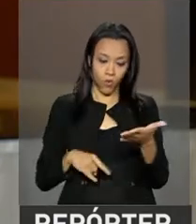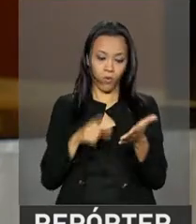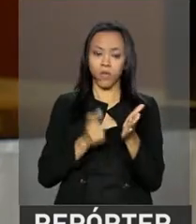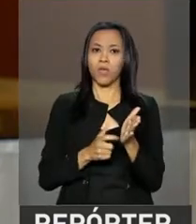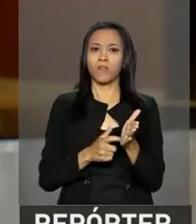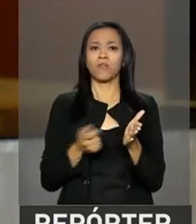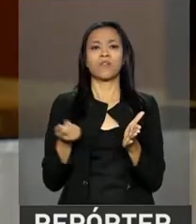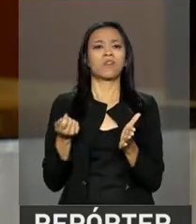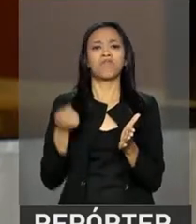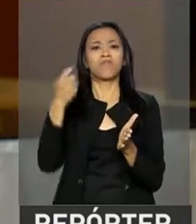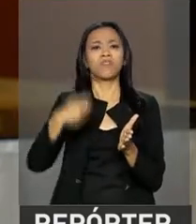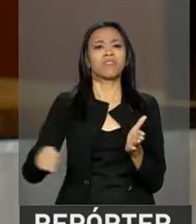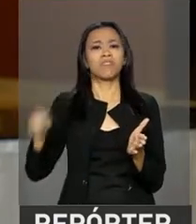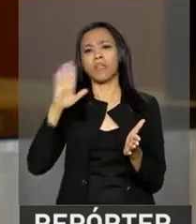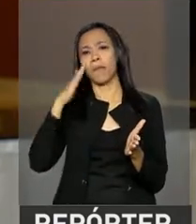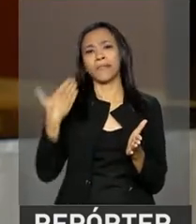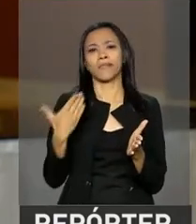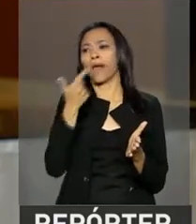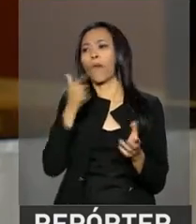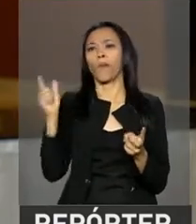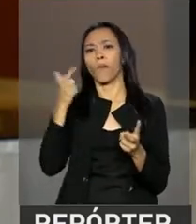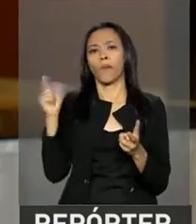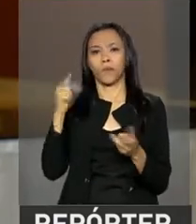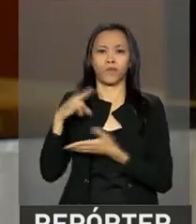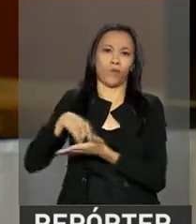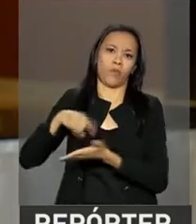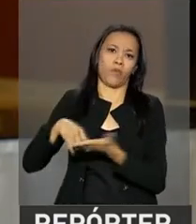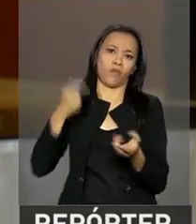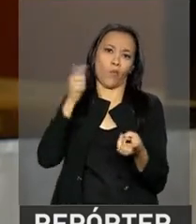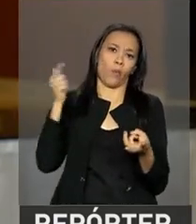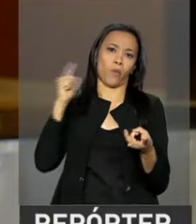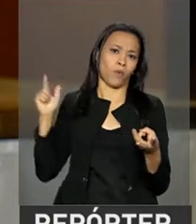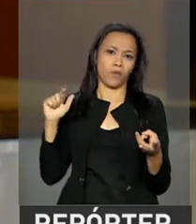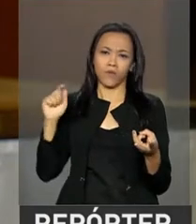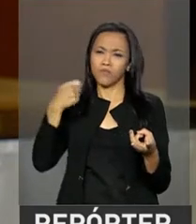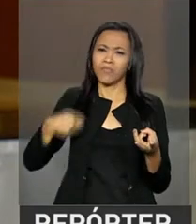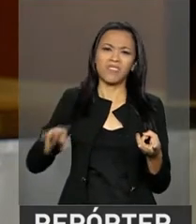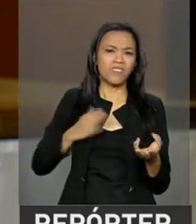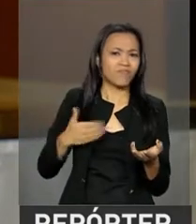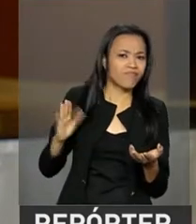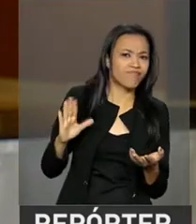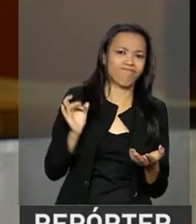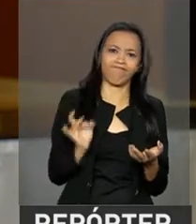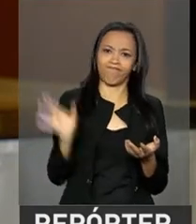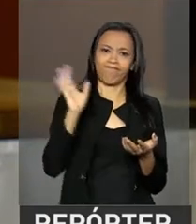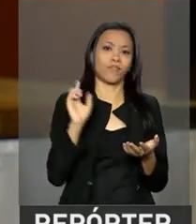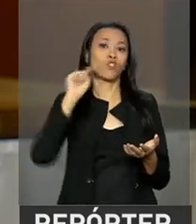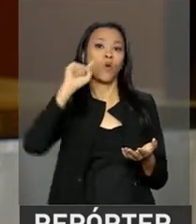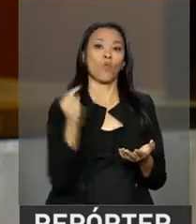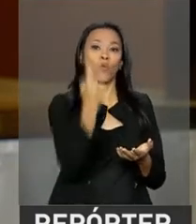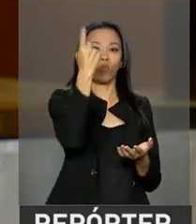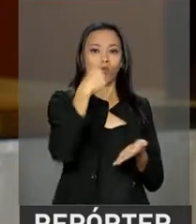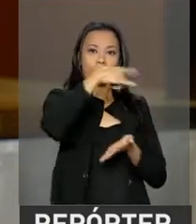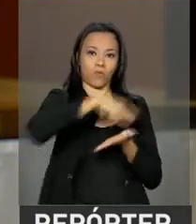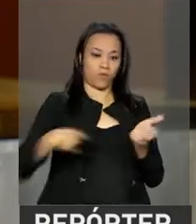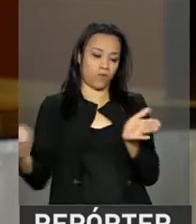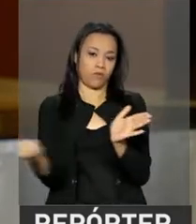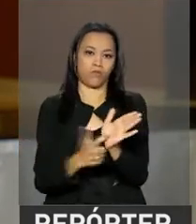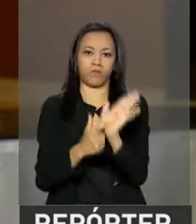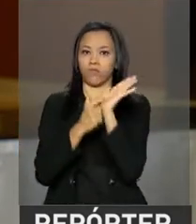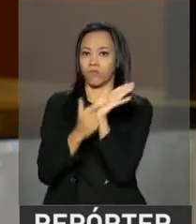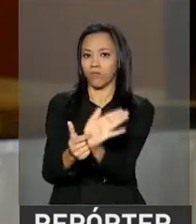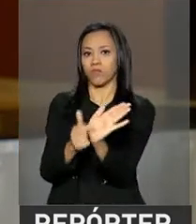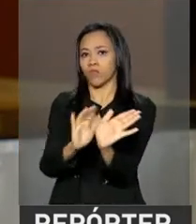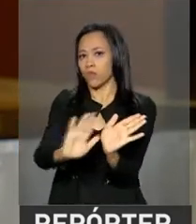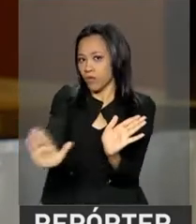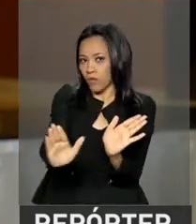dispensado de apresentar todos esses outros documentos que dão origem a essa identidade única esse novo documento a